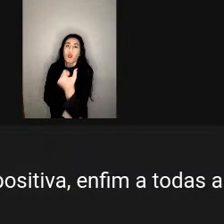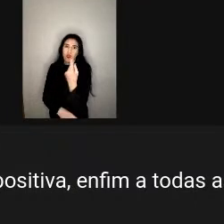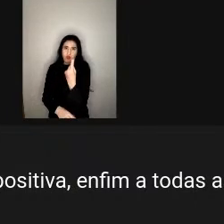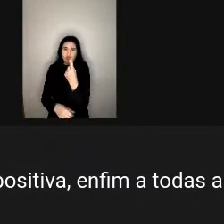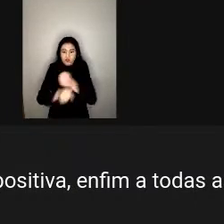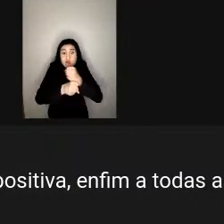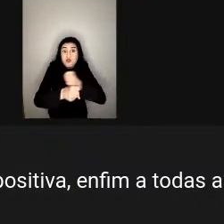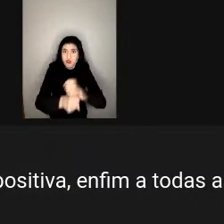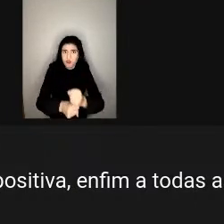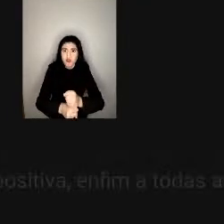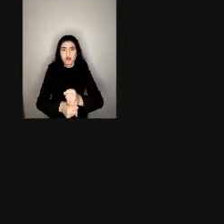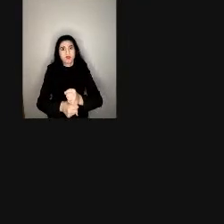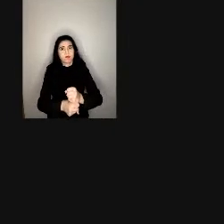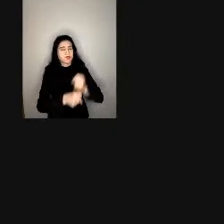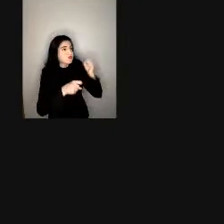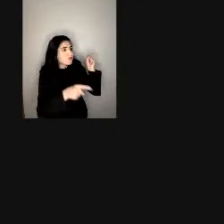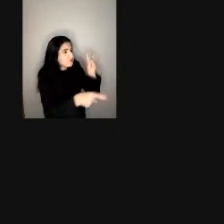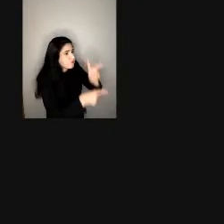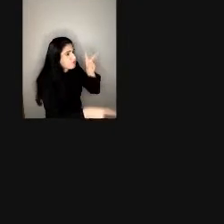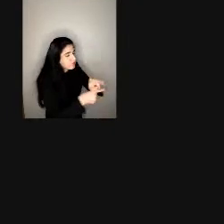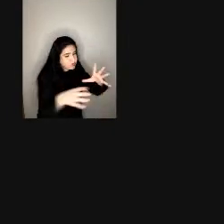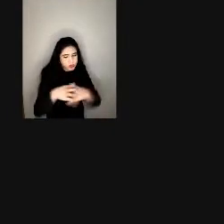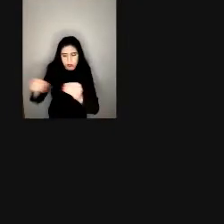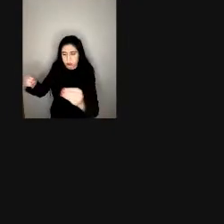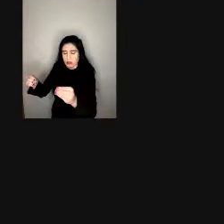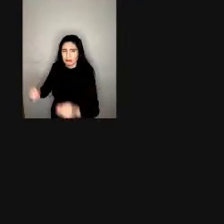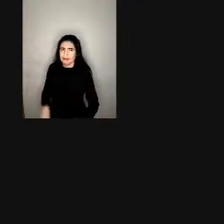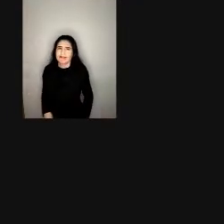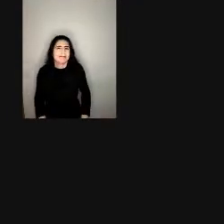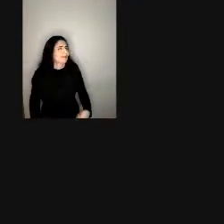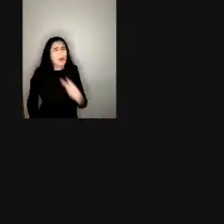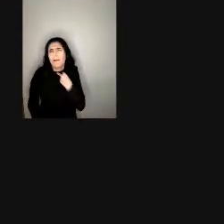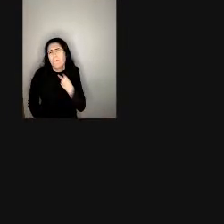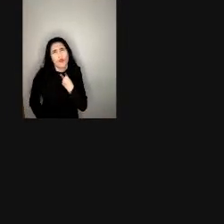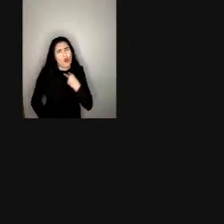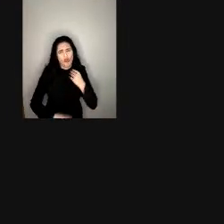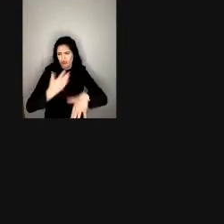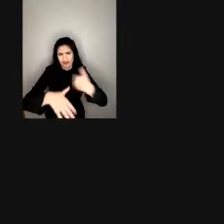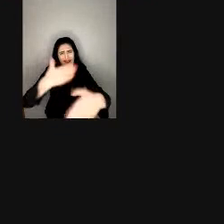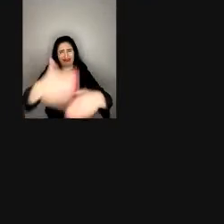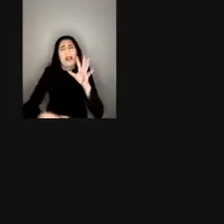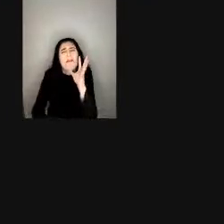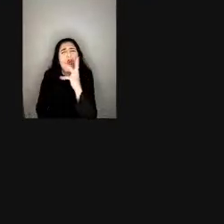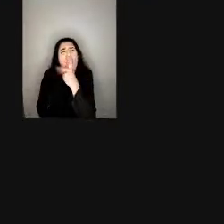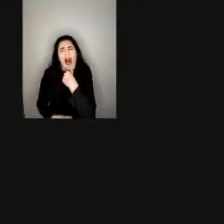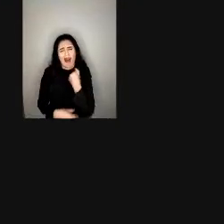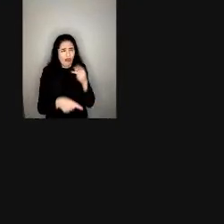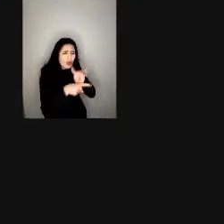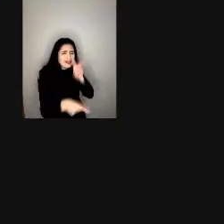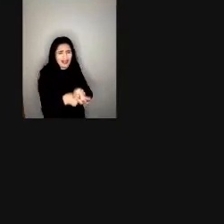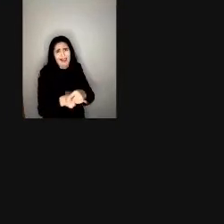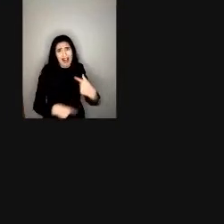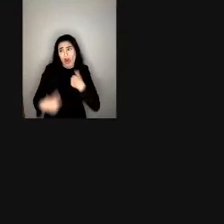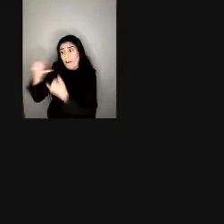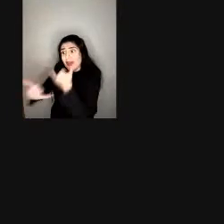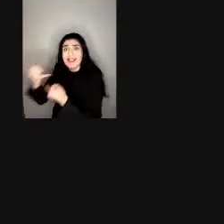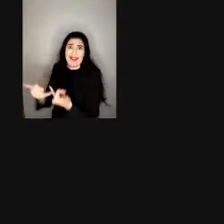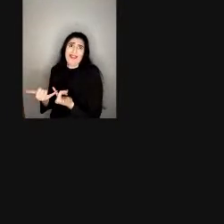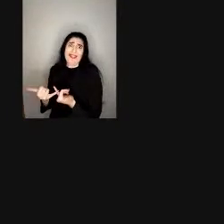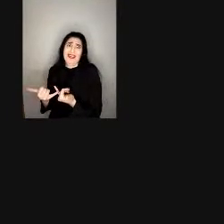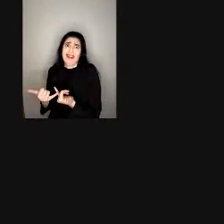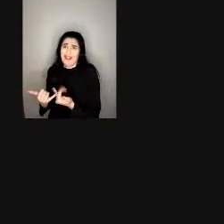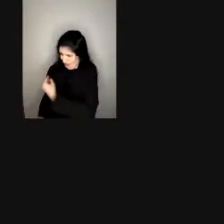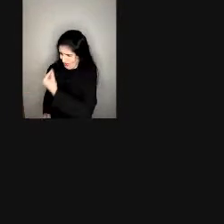percebi: adianta você protelar? Eu brinquei com a minha vida. Eu tive que ficar